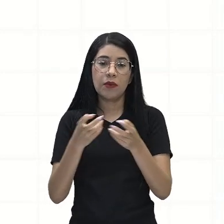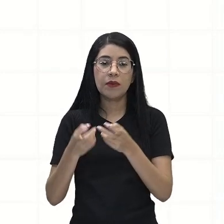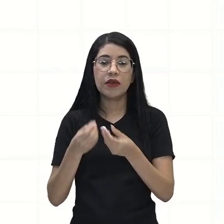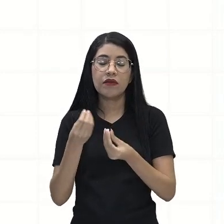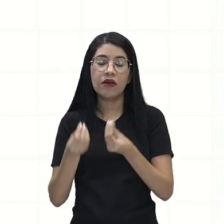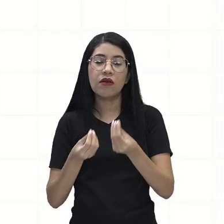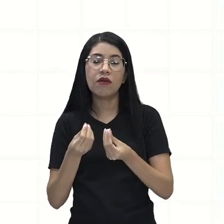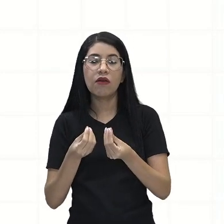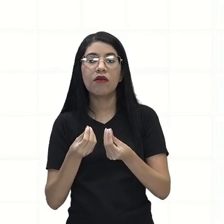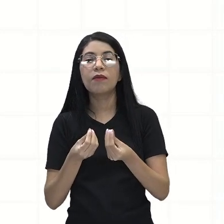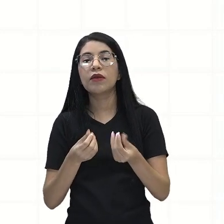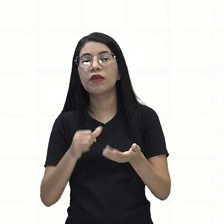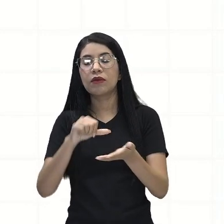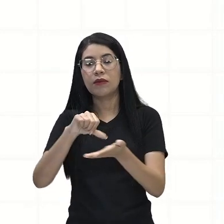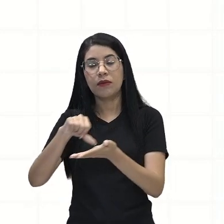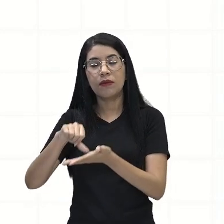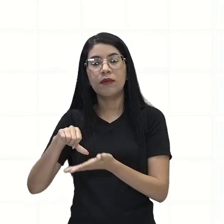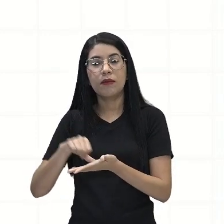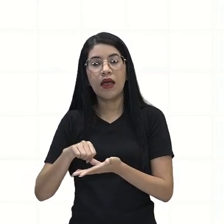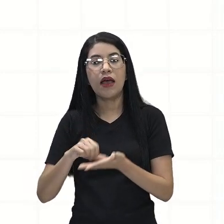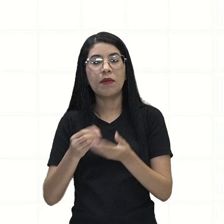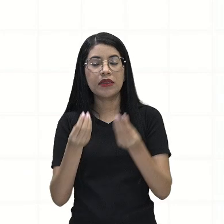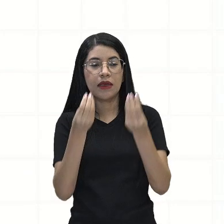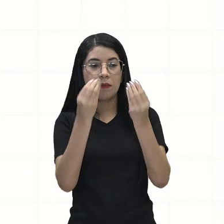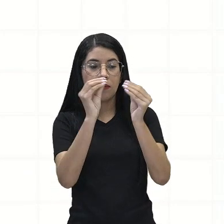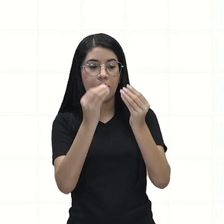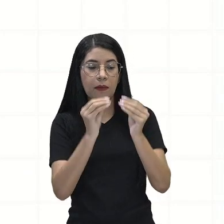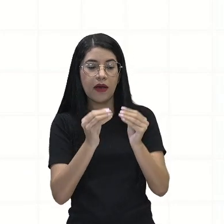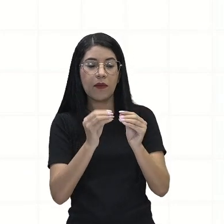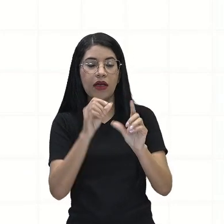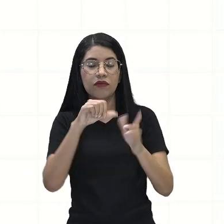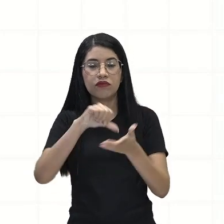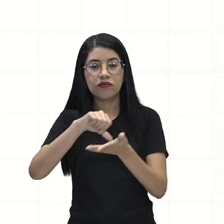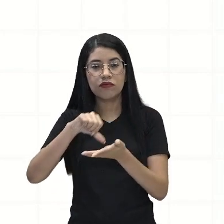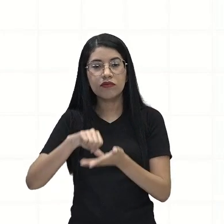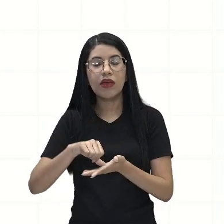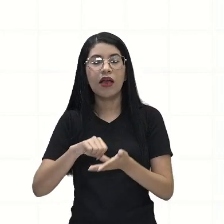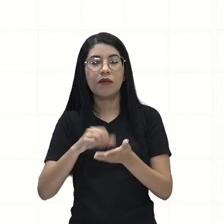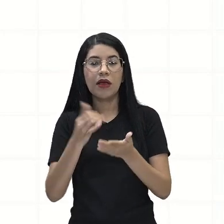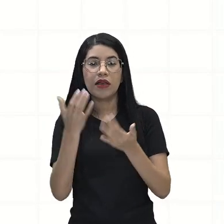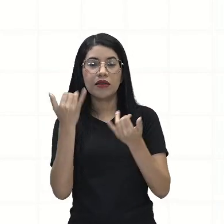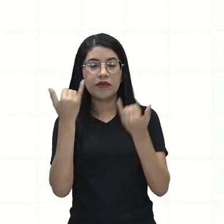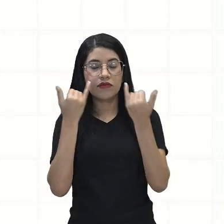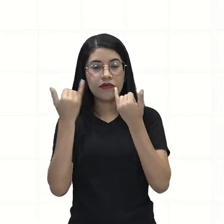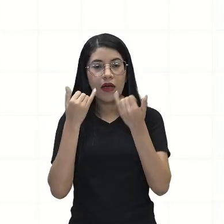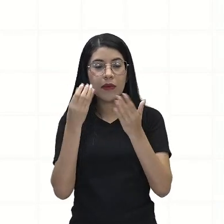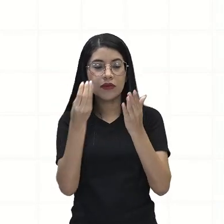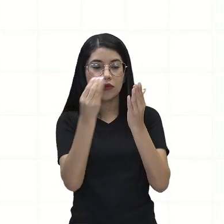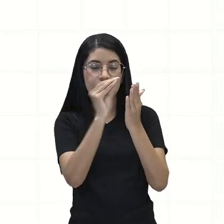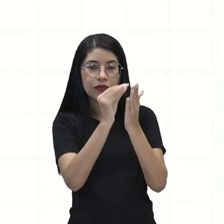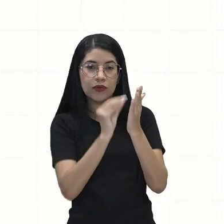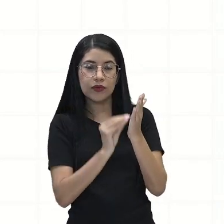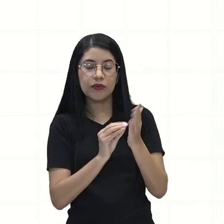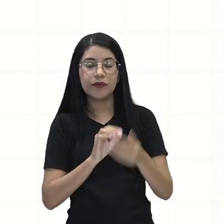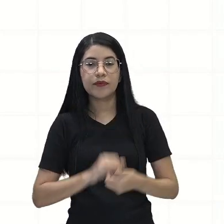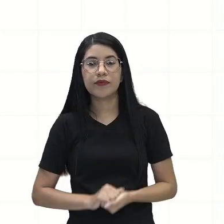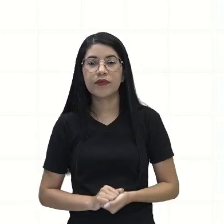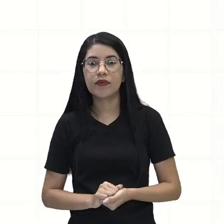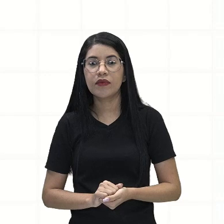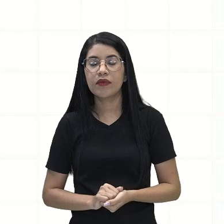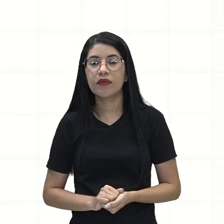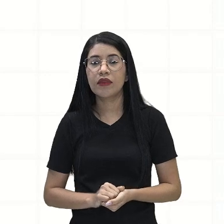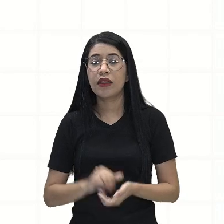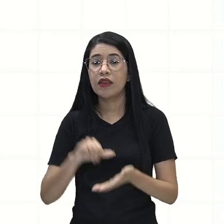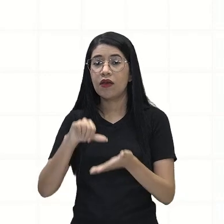esse evento e inserir ali no mapa, colocando essas informações, certo? O mapa que a gente